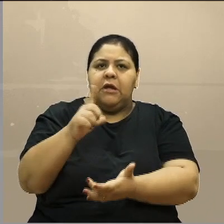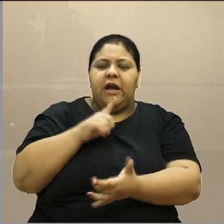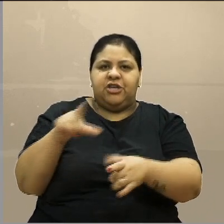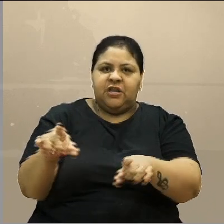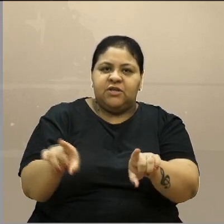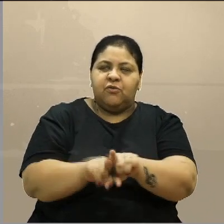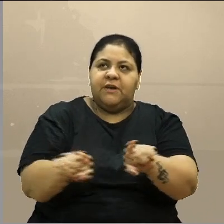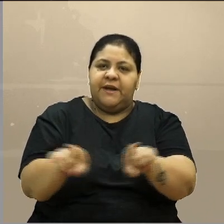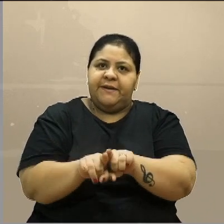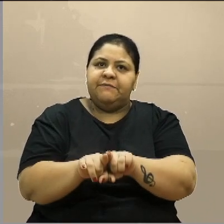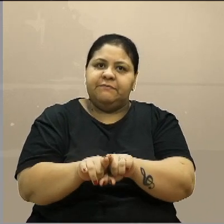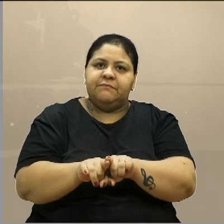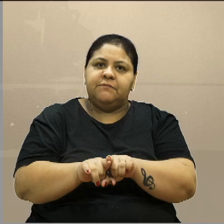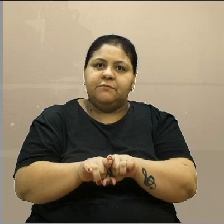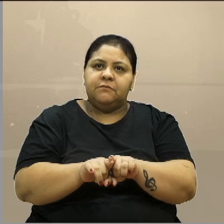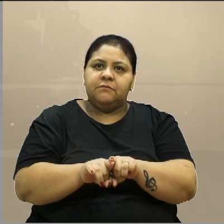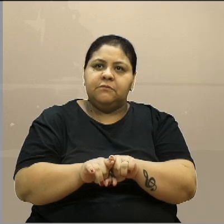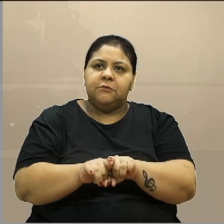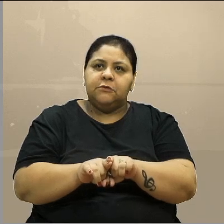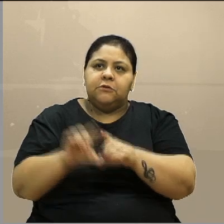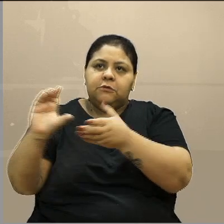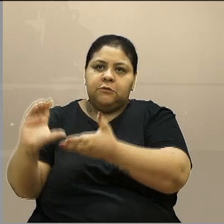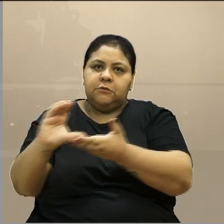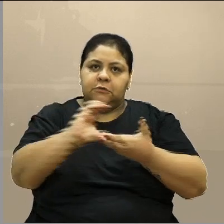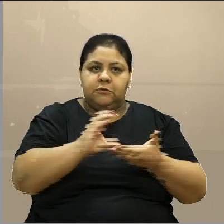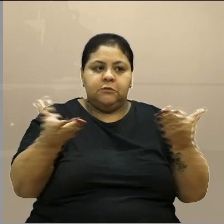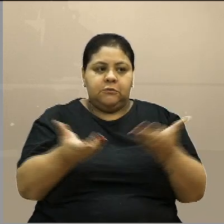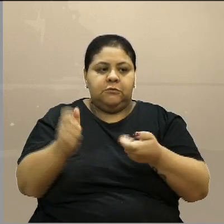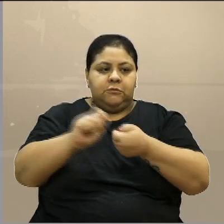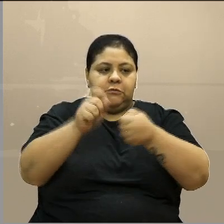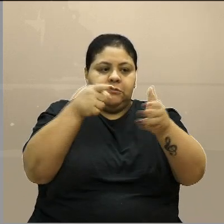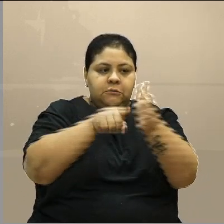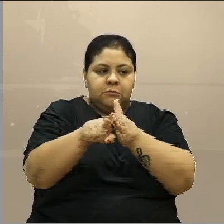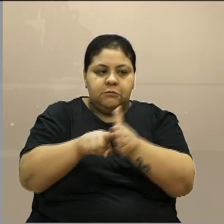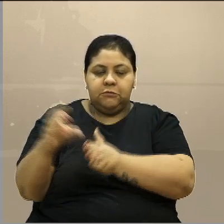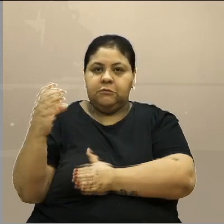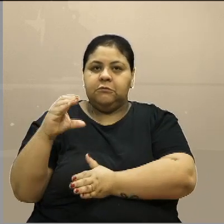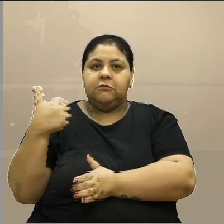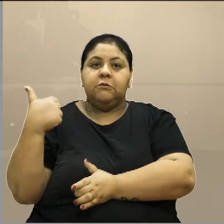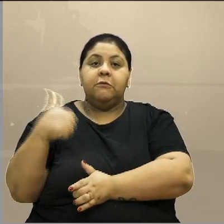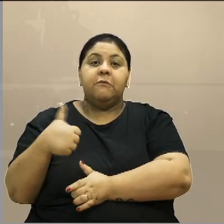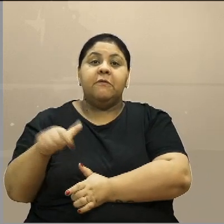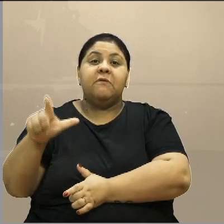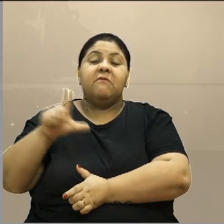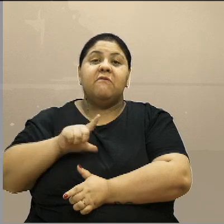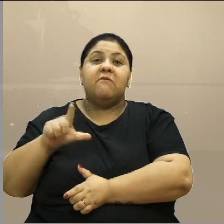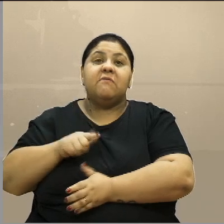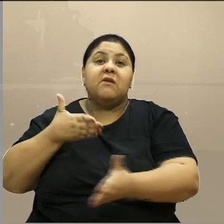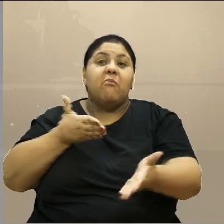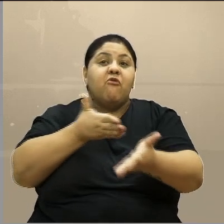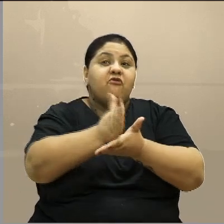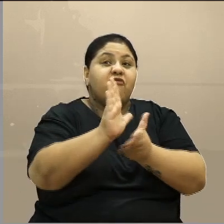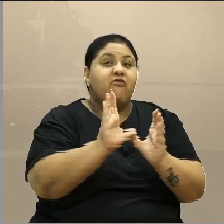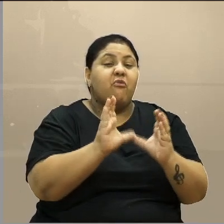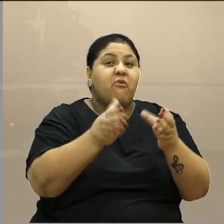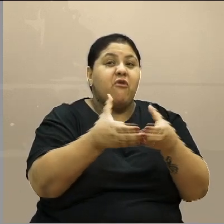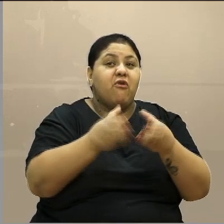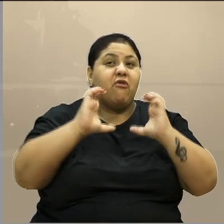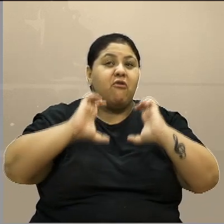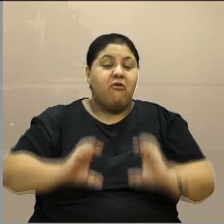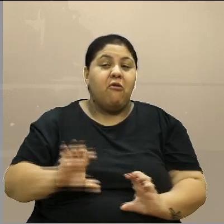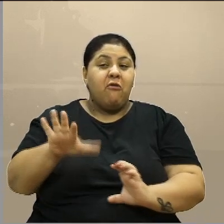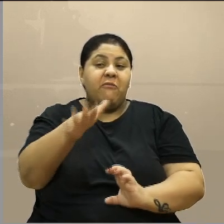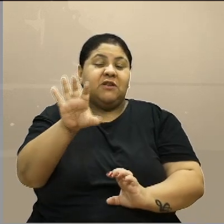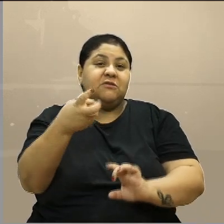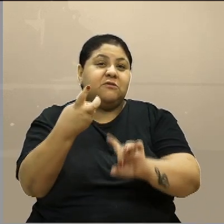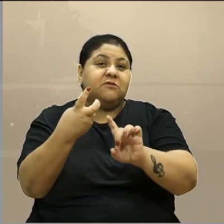a questão das burocracias e de financiamentos. Hoje, para a gente fazer uma pesquisa científica, primeiramente a gente tem que passar pelo comitê de ética, que dura em média 2 meses,